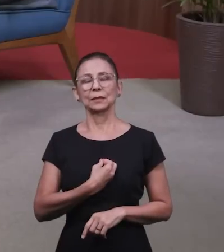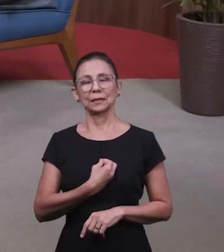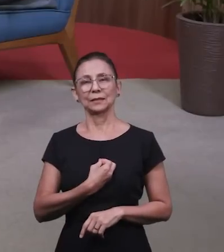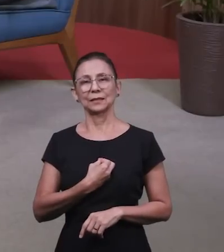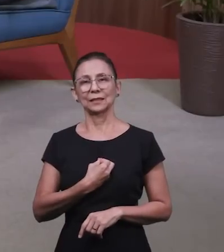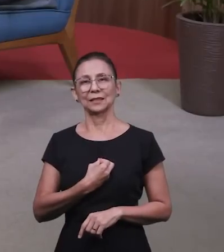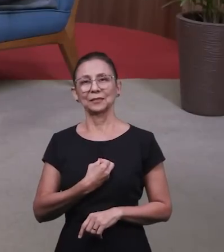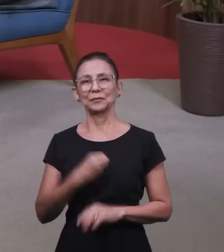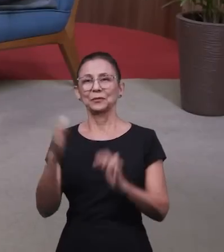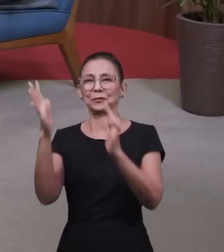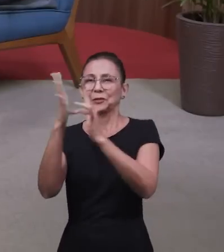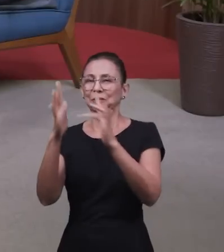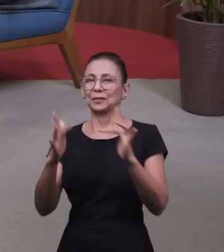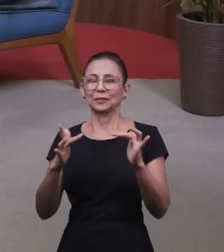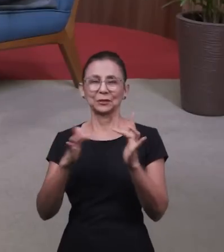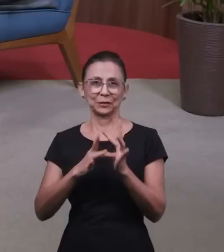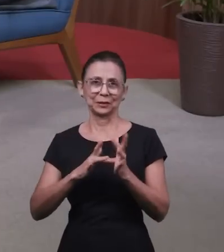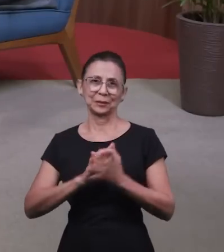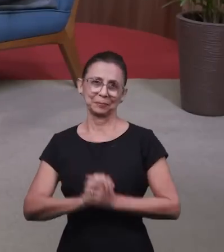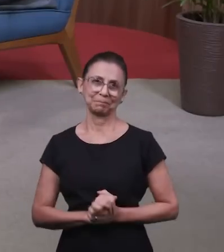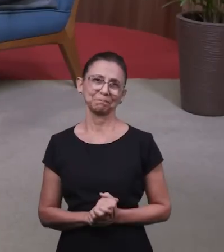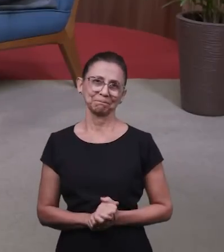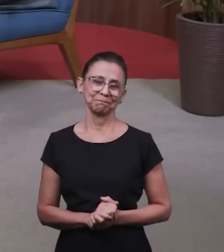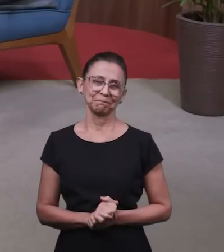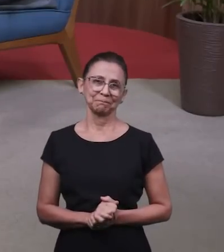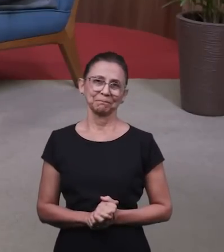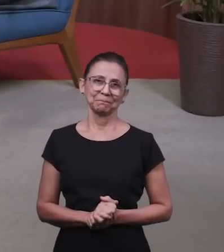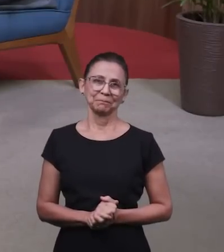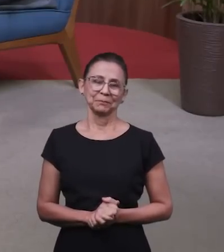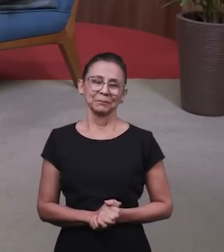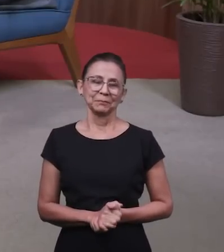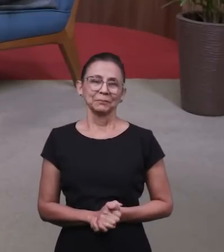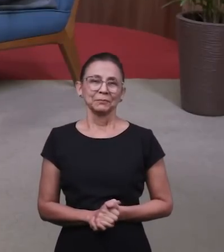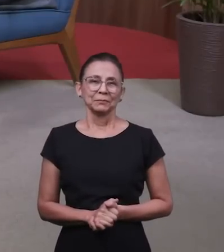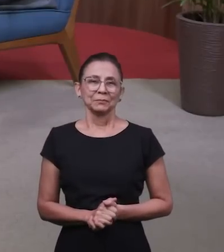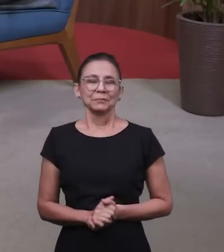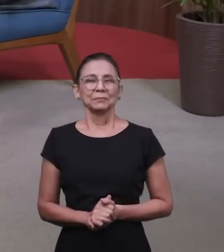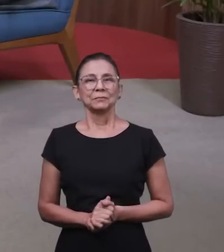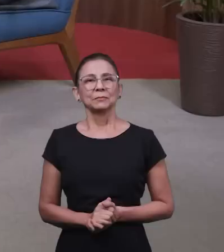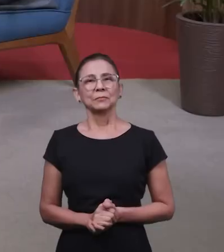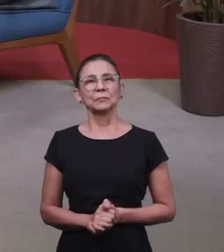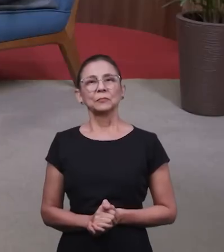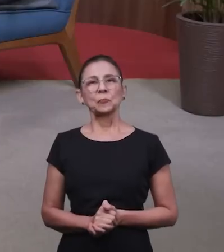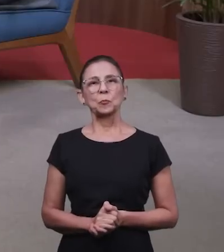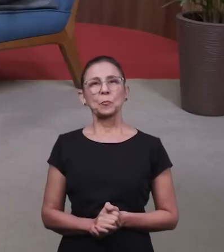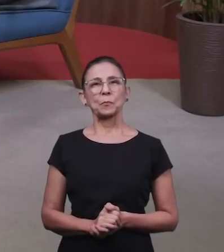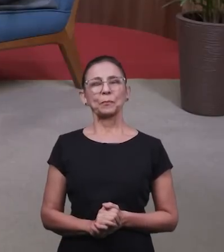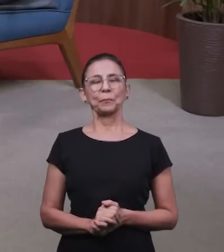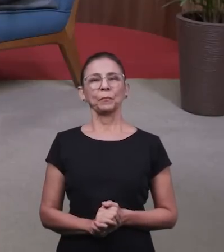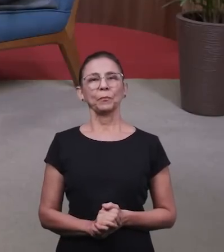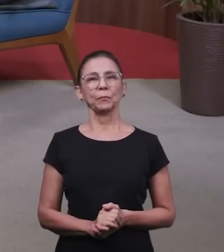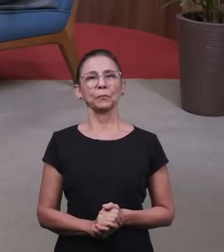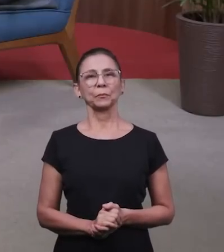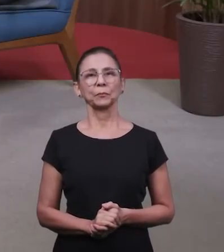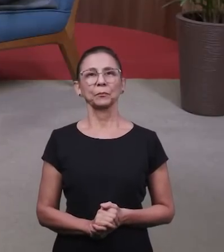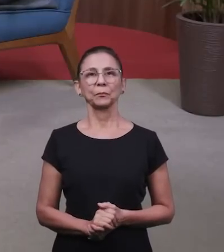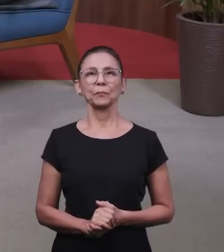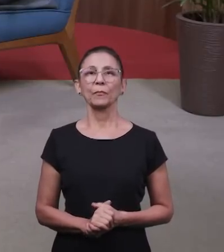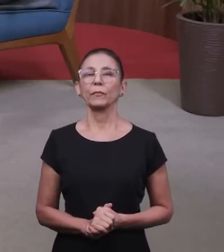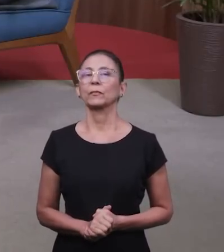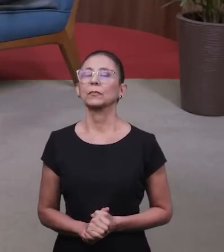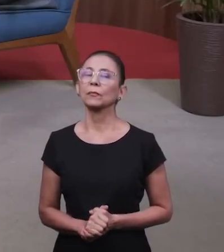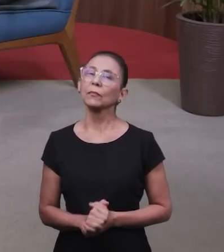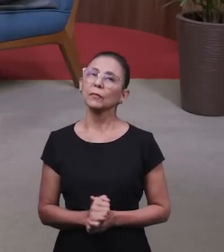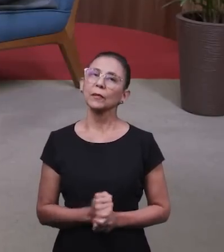do pastor e não podemos sair do aprisco. Onde apacentas o teu rebanho. Então, o fiel,